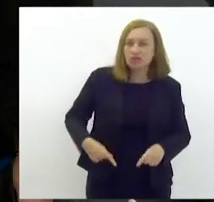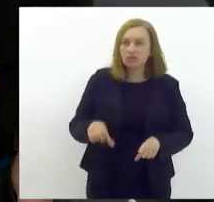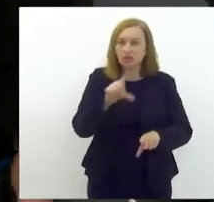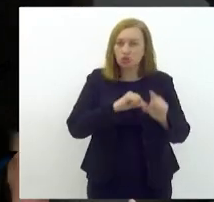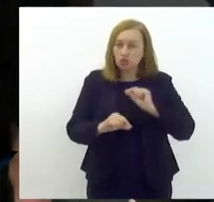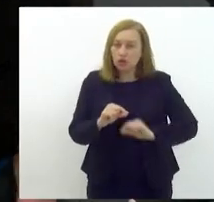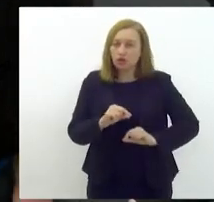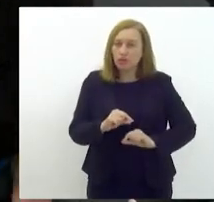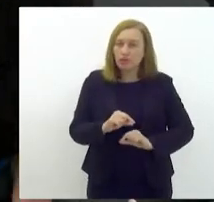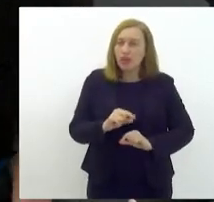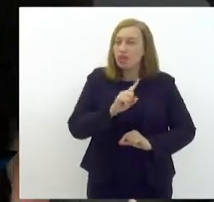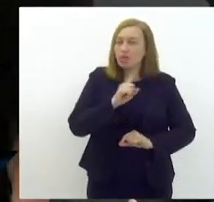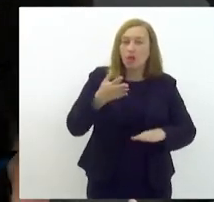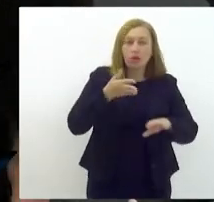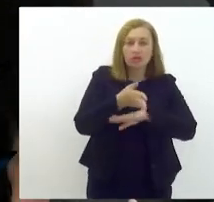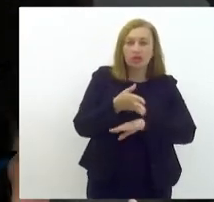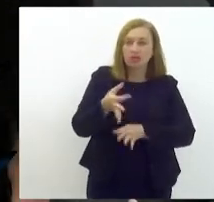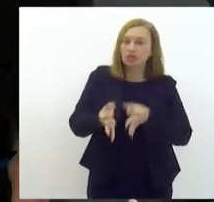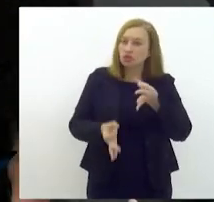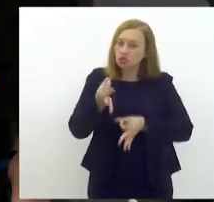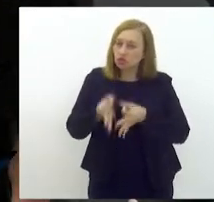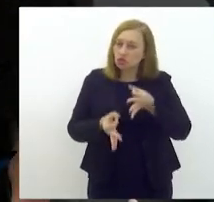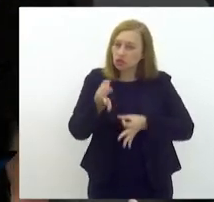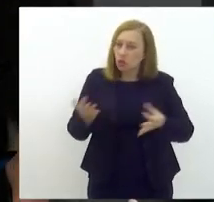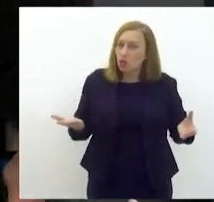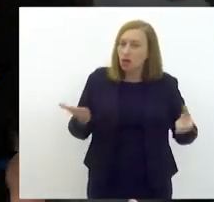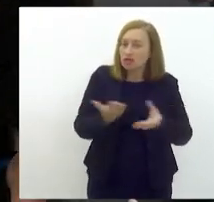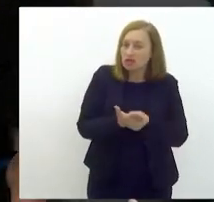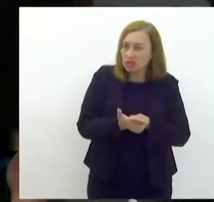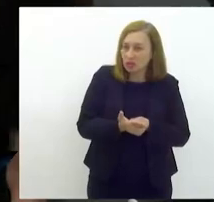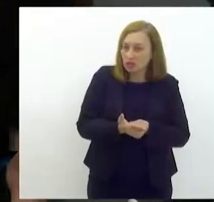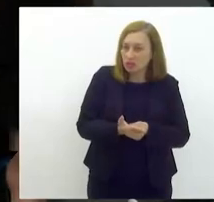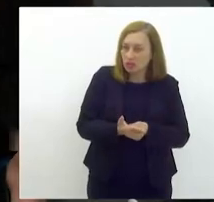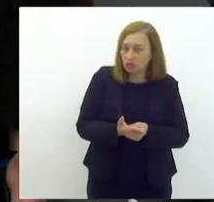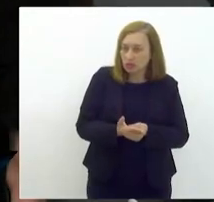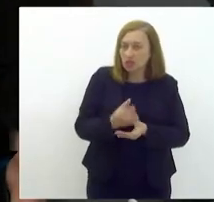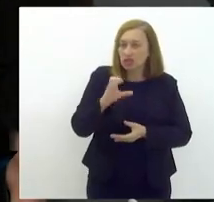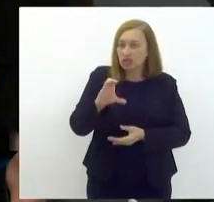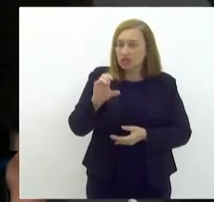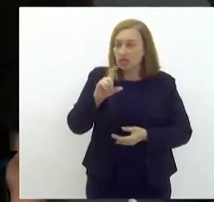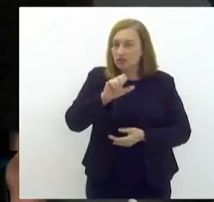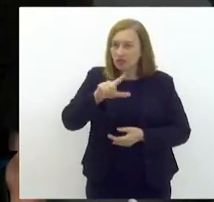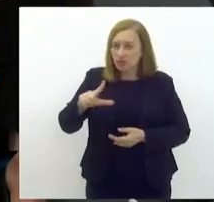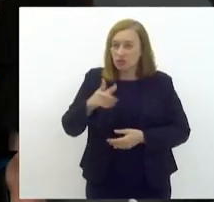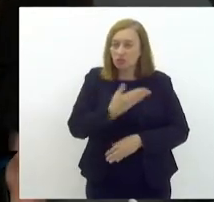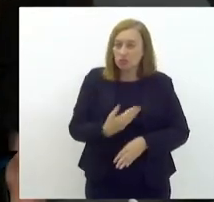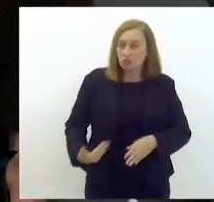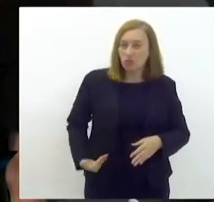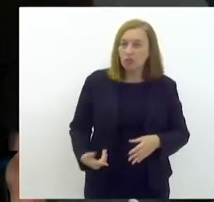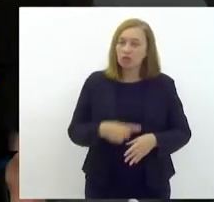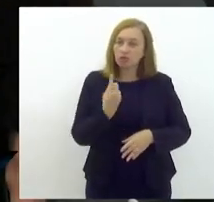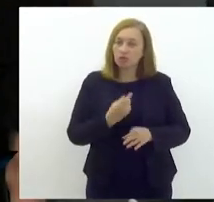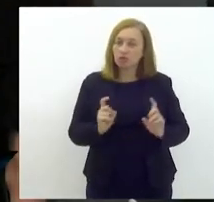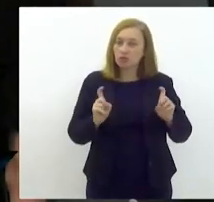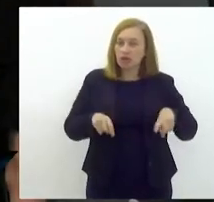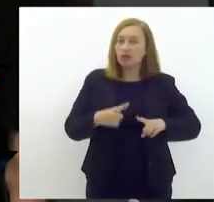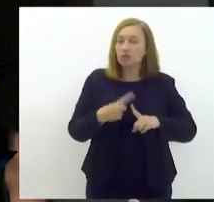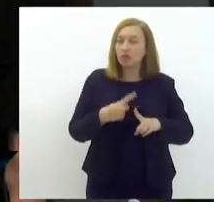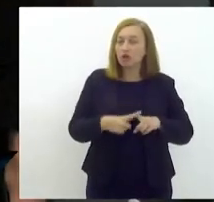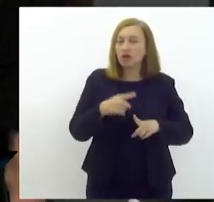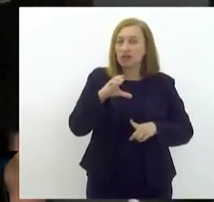de não entrar na justiça com uma ação civil pública movida pelo nosso mandato porque o CEP